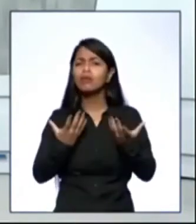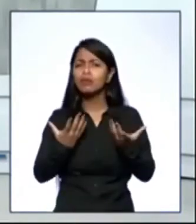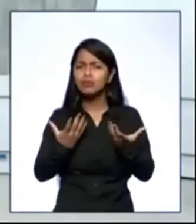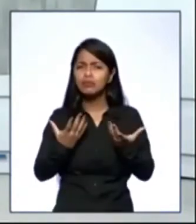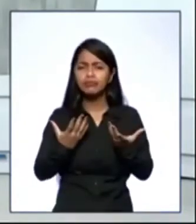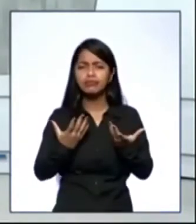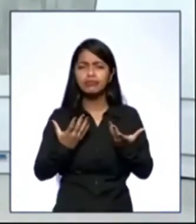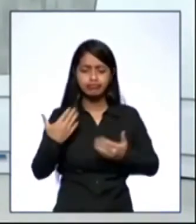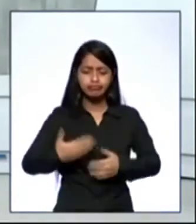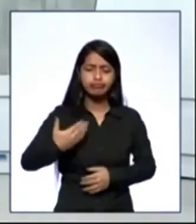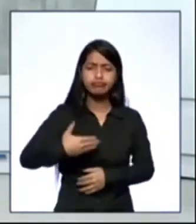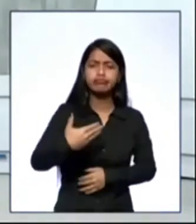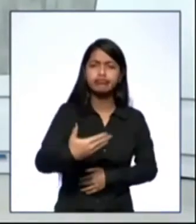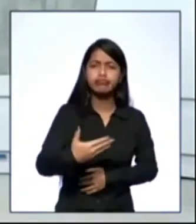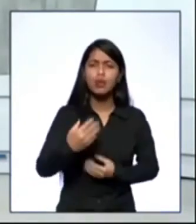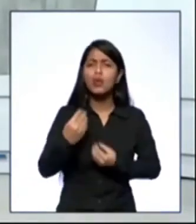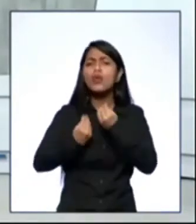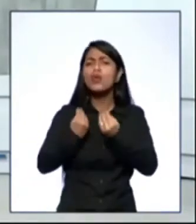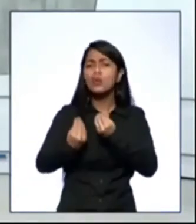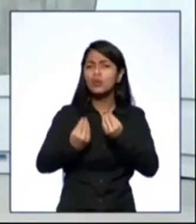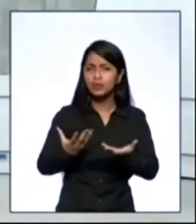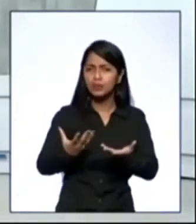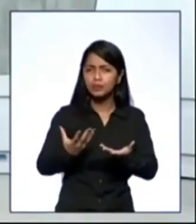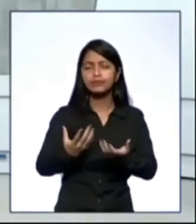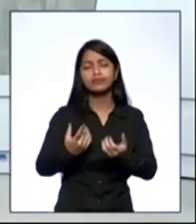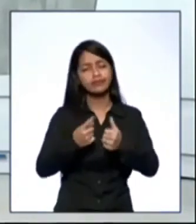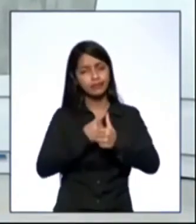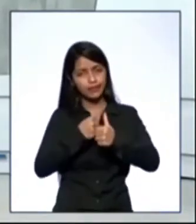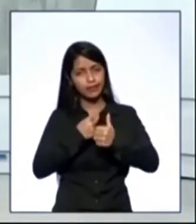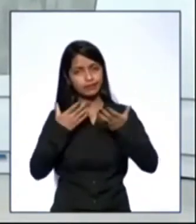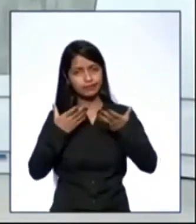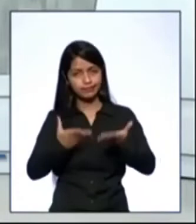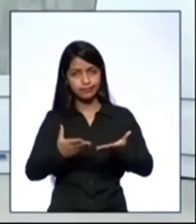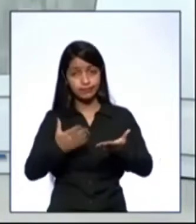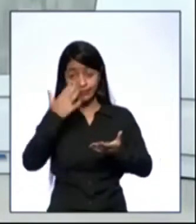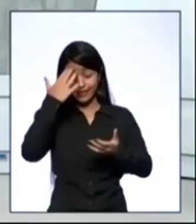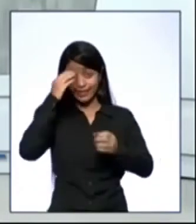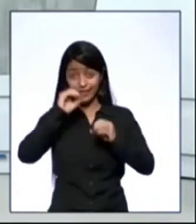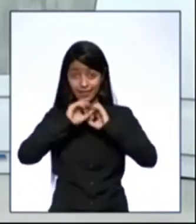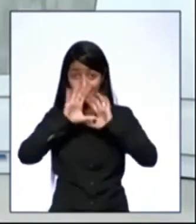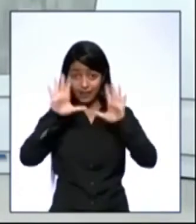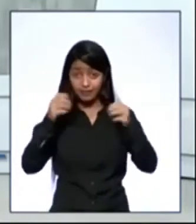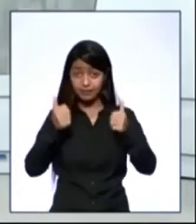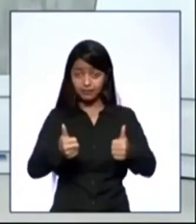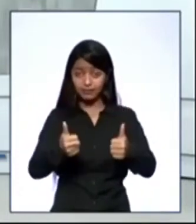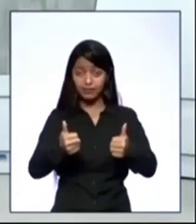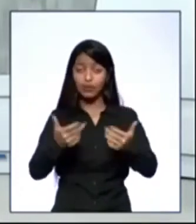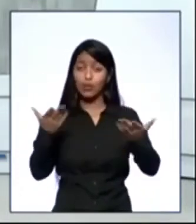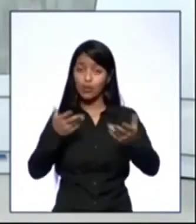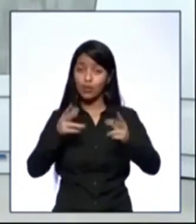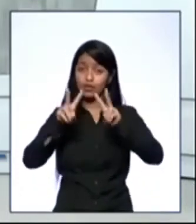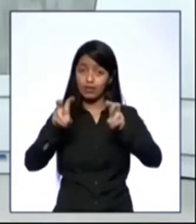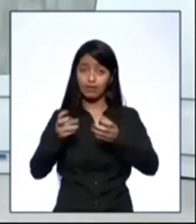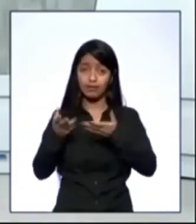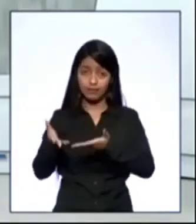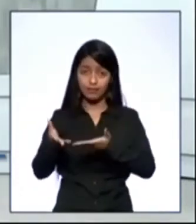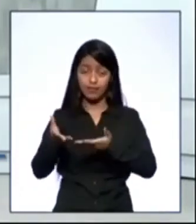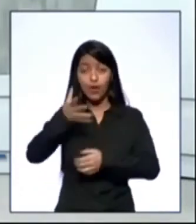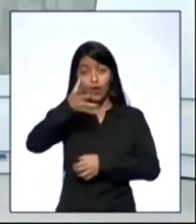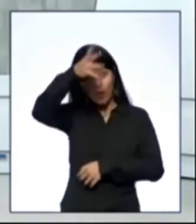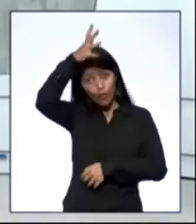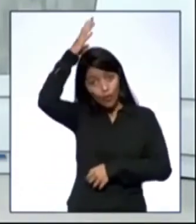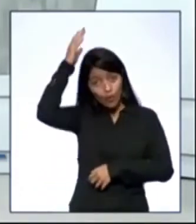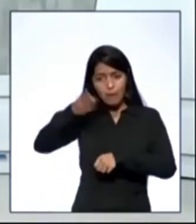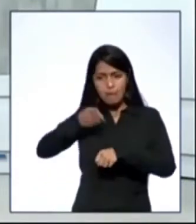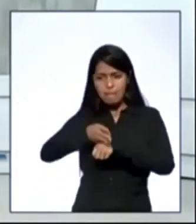movimentos? As causas e as consequências. Essa é a primeira parte. Ficou claro? Vamos falar sobre isso. O expansionismo territorial da